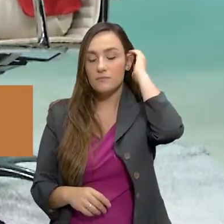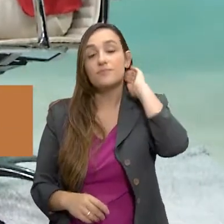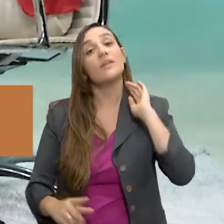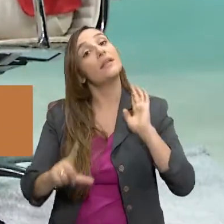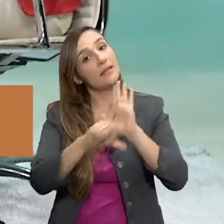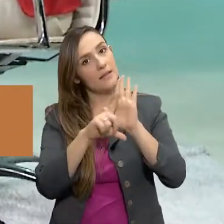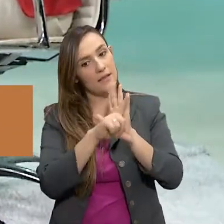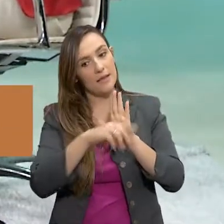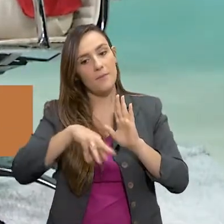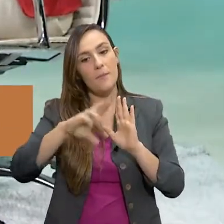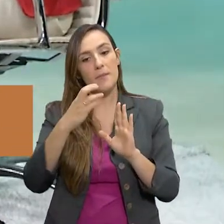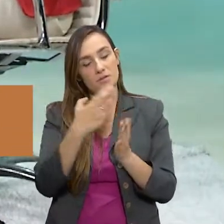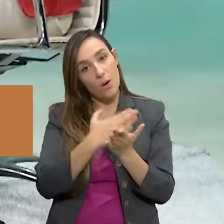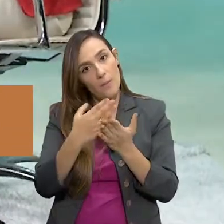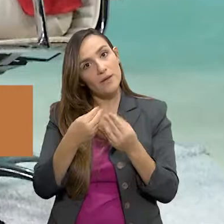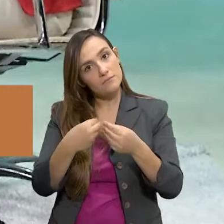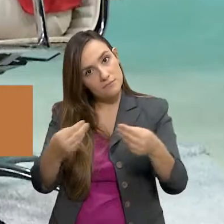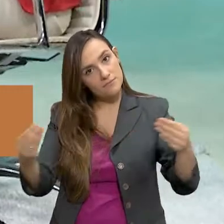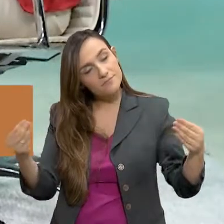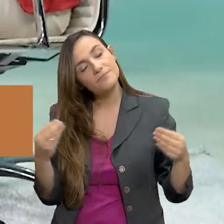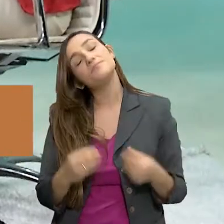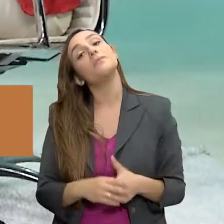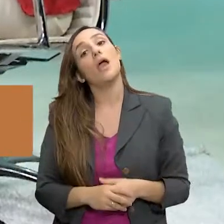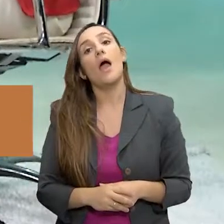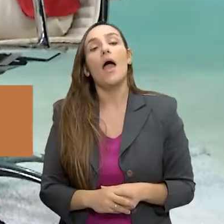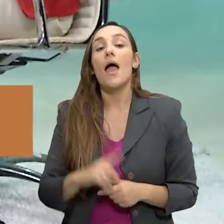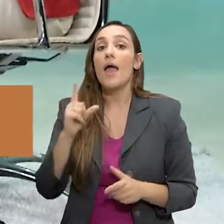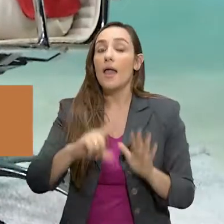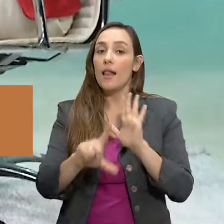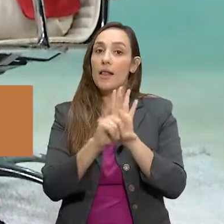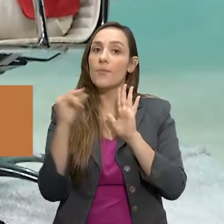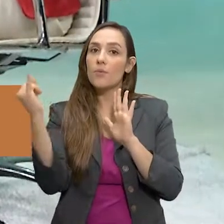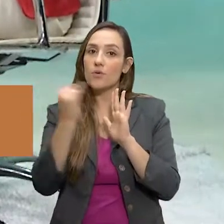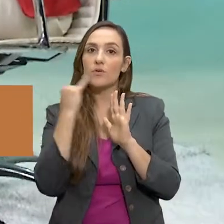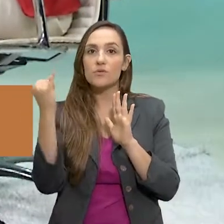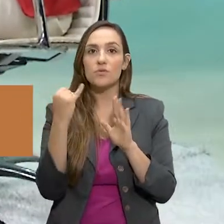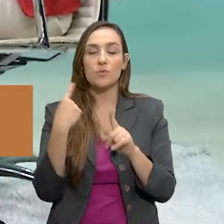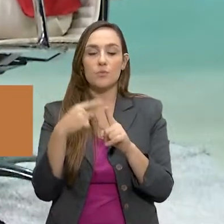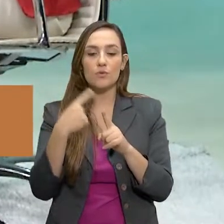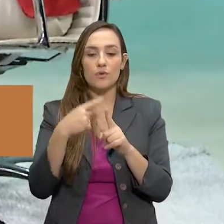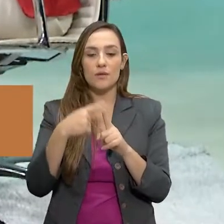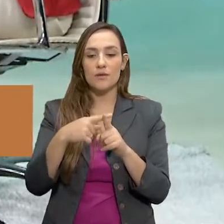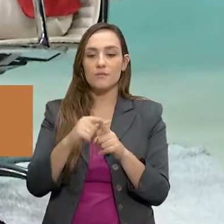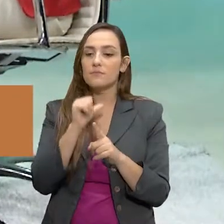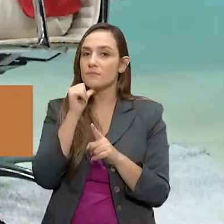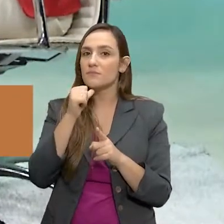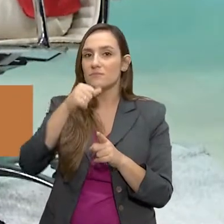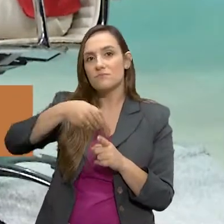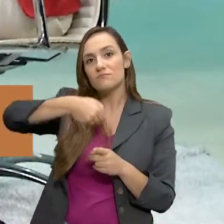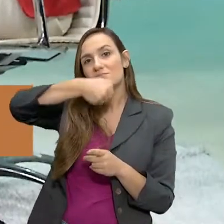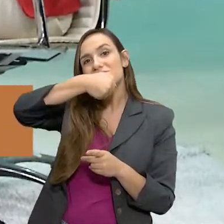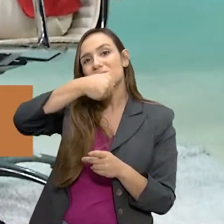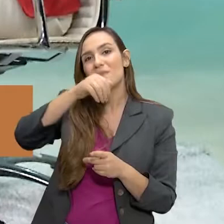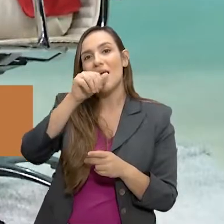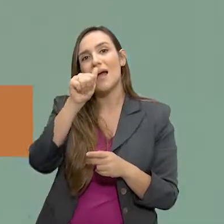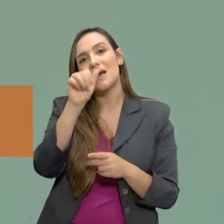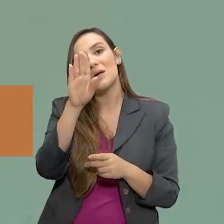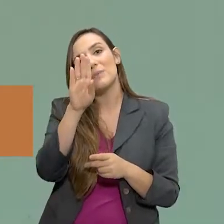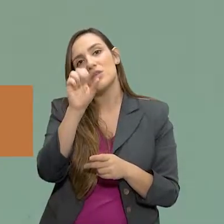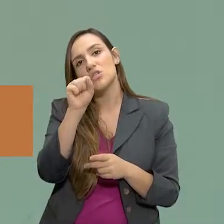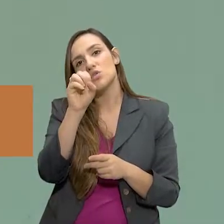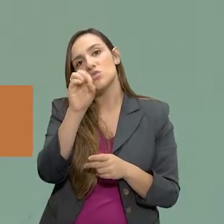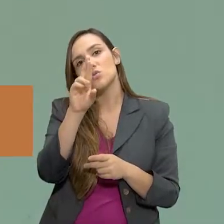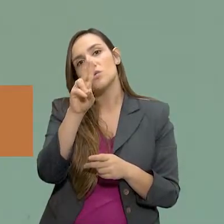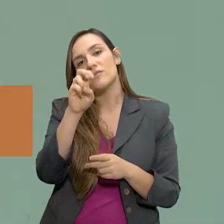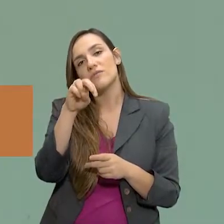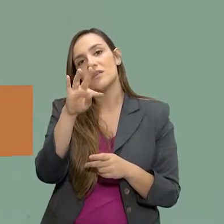sai. É uma lei importantíssima que vai garantir a distribuição de absorventes para as mulheres em extrema vulnerabilidade. Então,